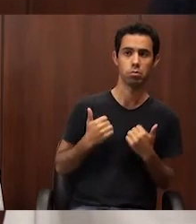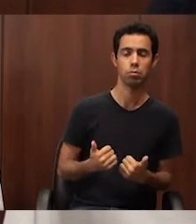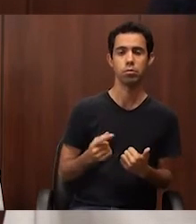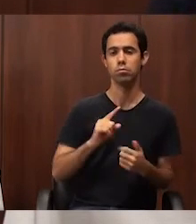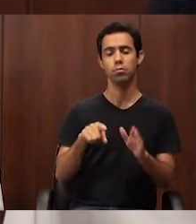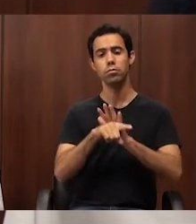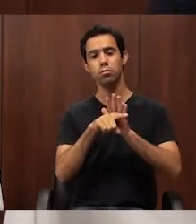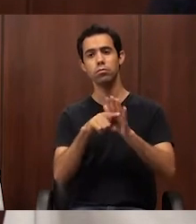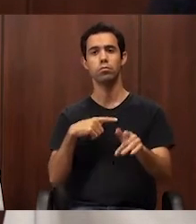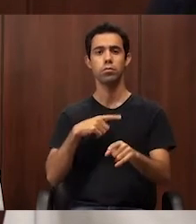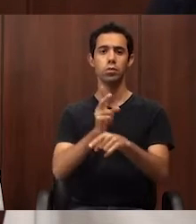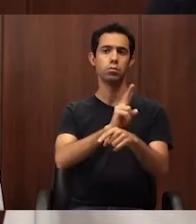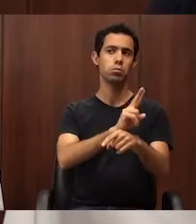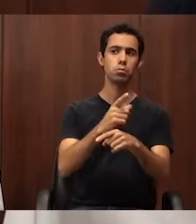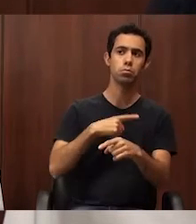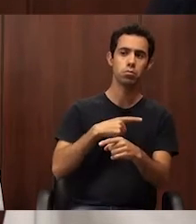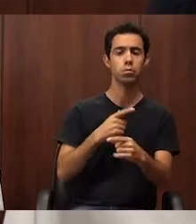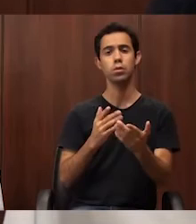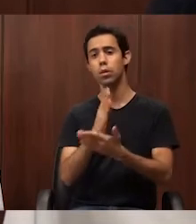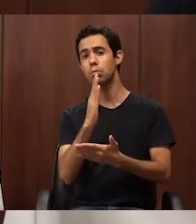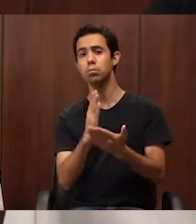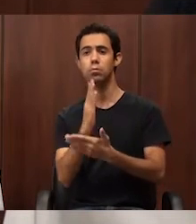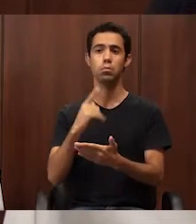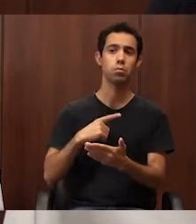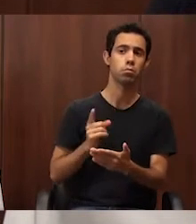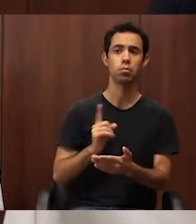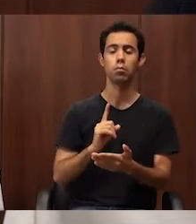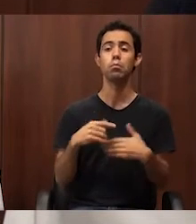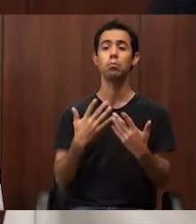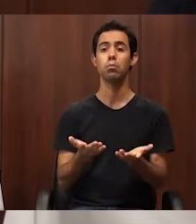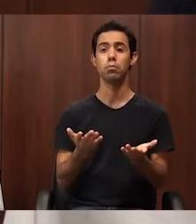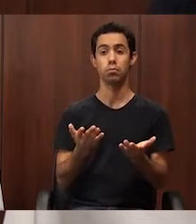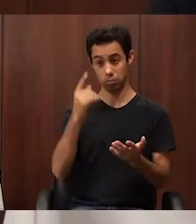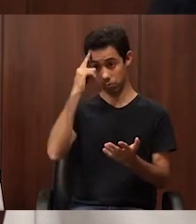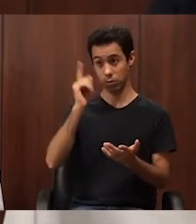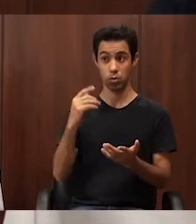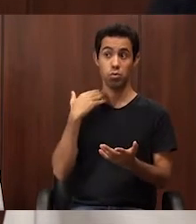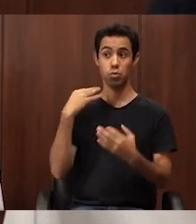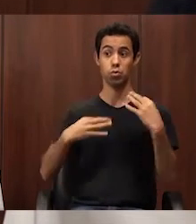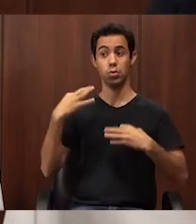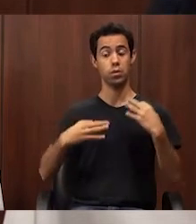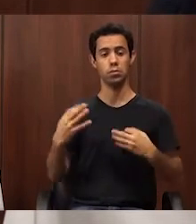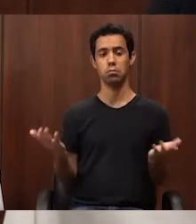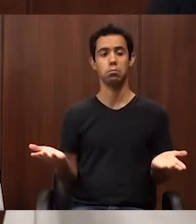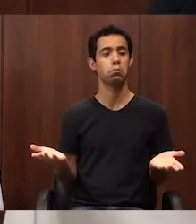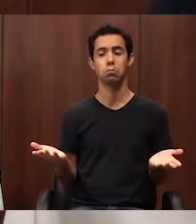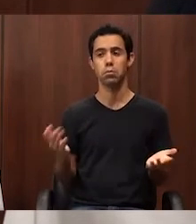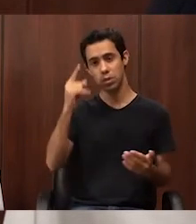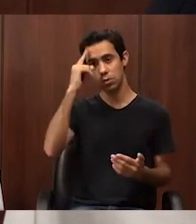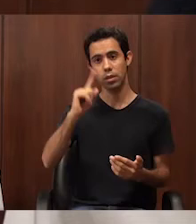fiscalizado, se ele tem autorização. E nisso o juiz fica numa posição assim totalmente roubada,